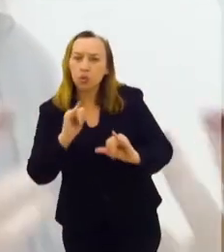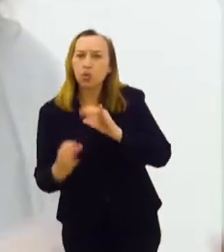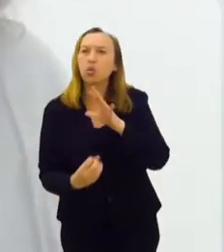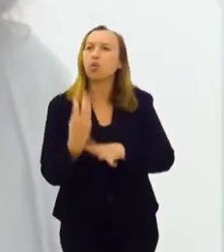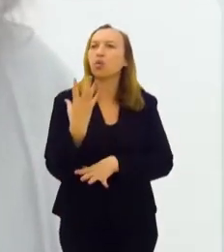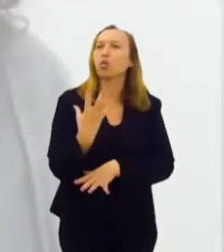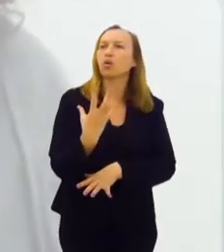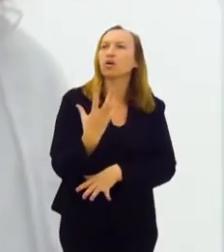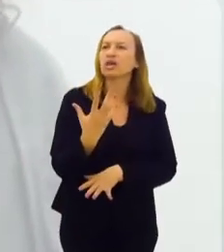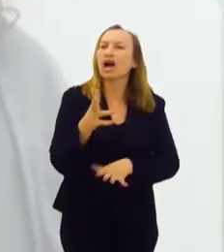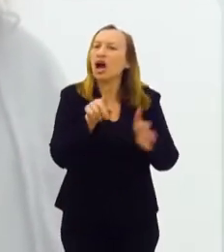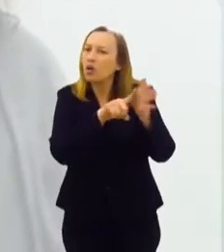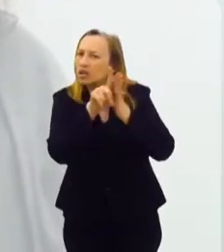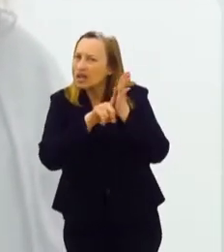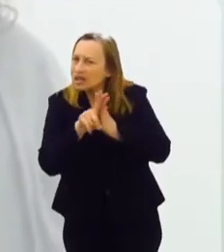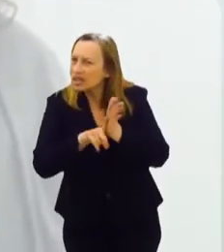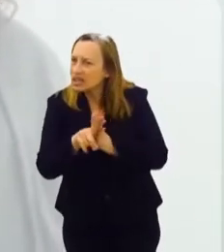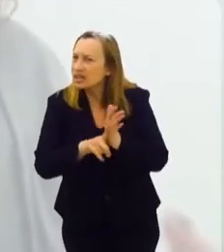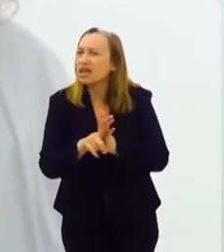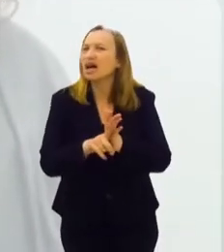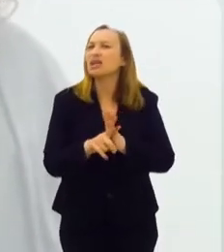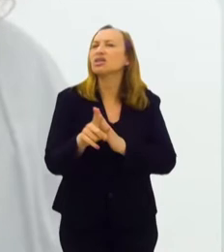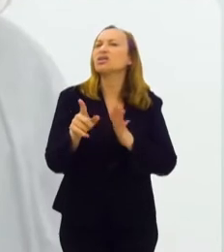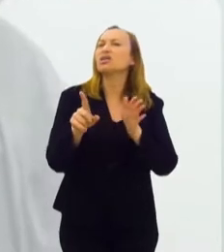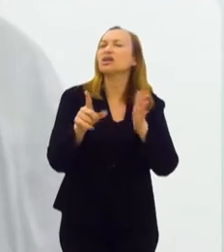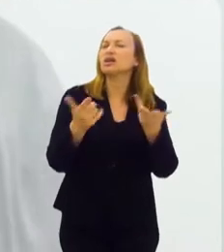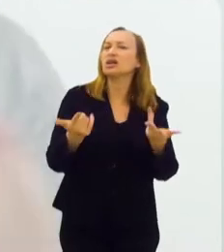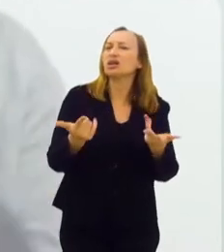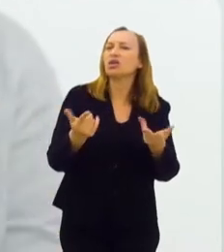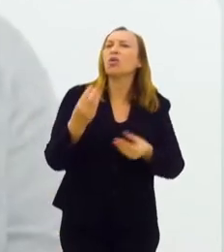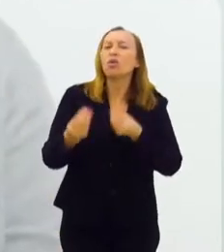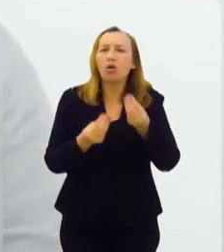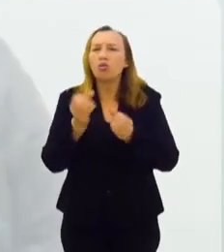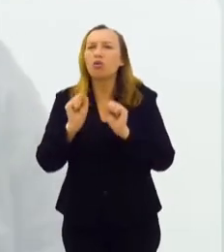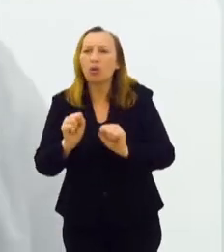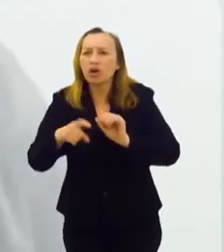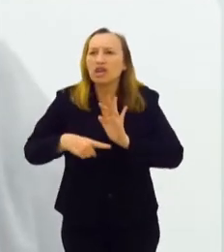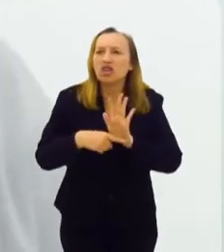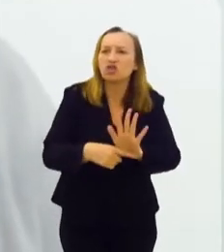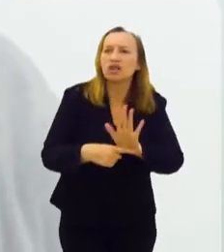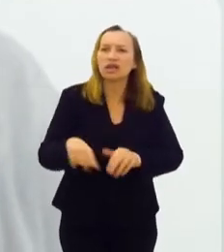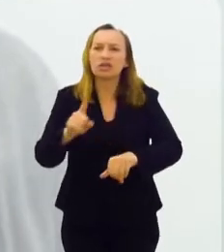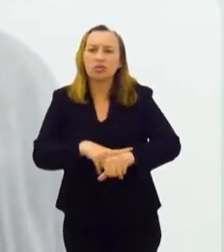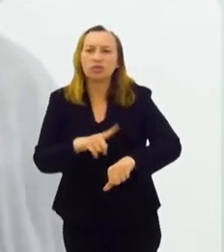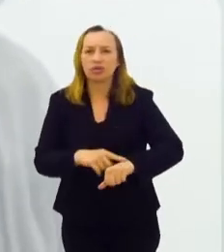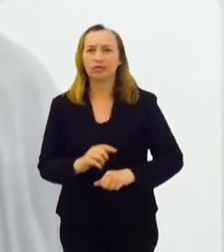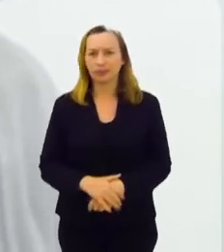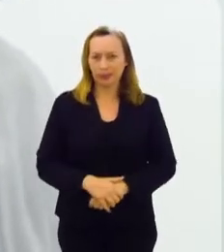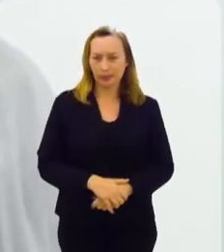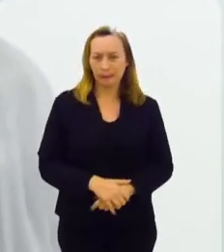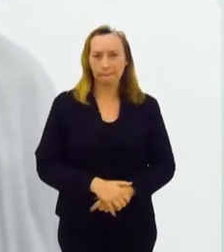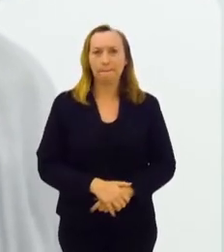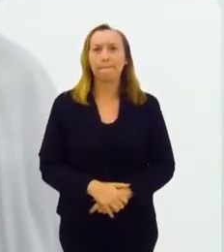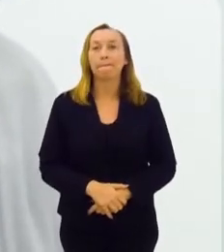informação, ao analisar e fazer diagnósticos, como isso também pode contribuir para esse